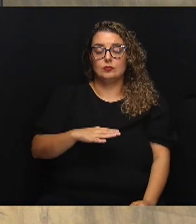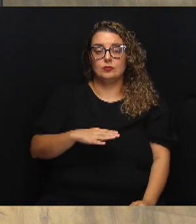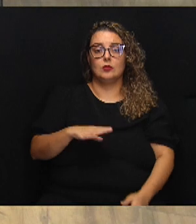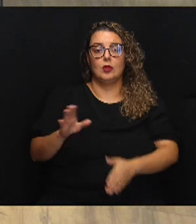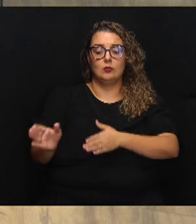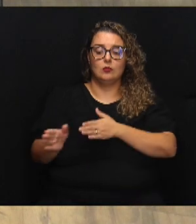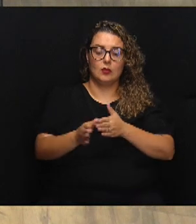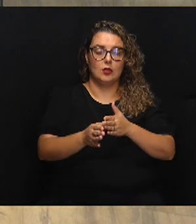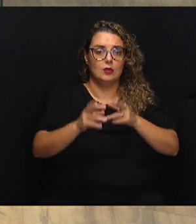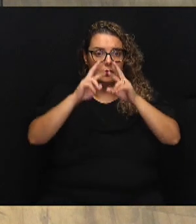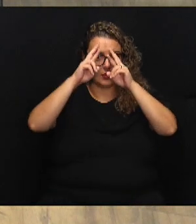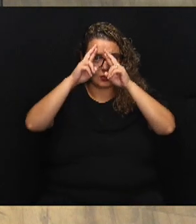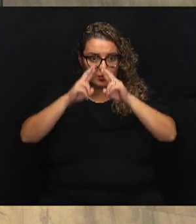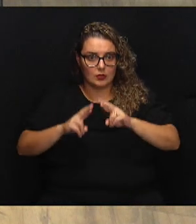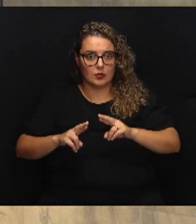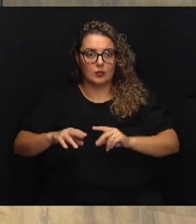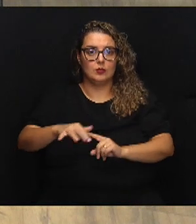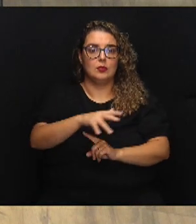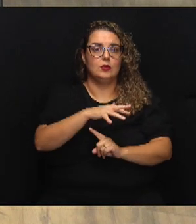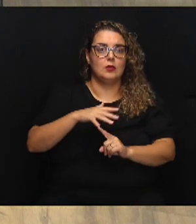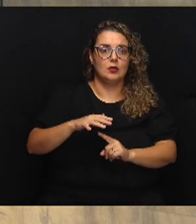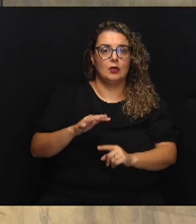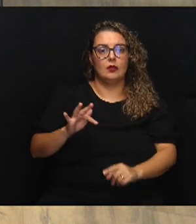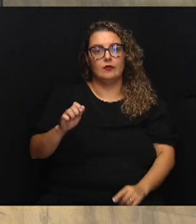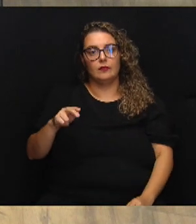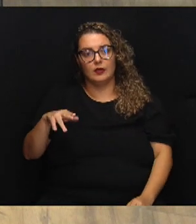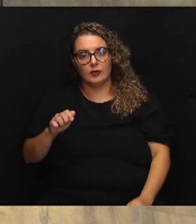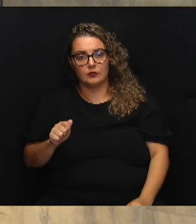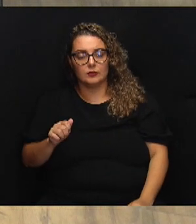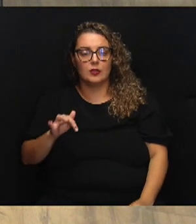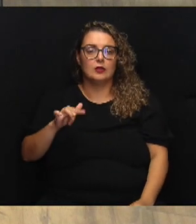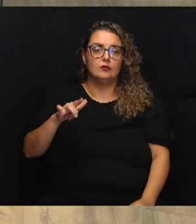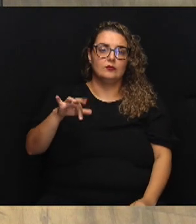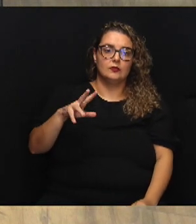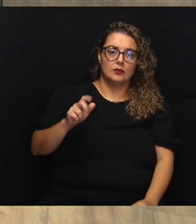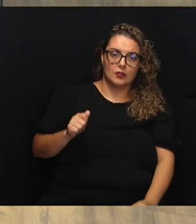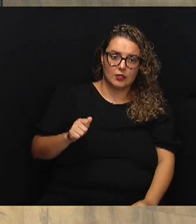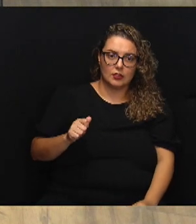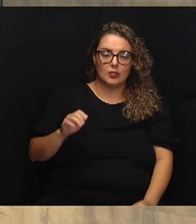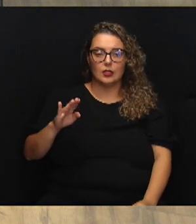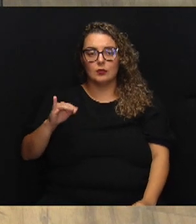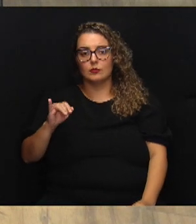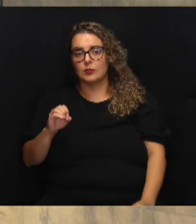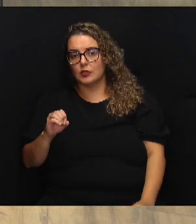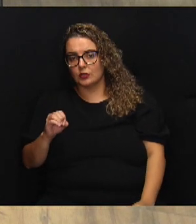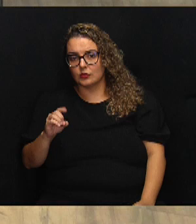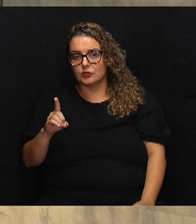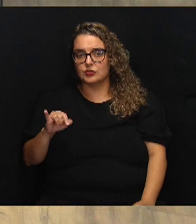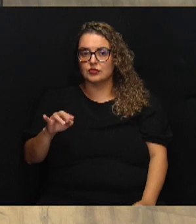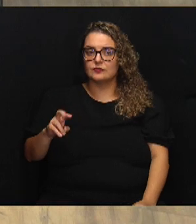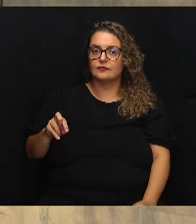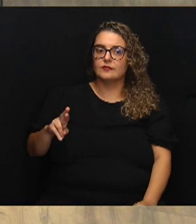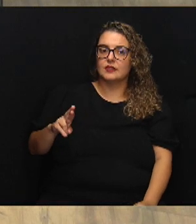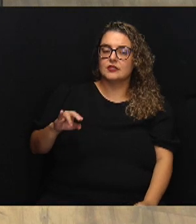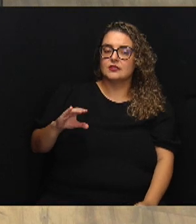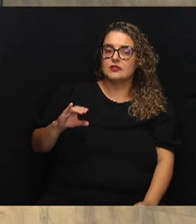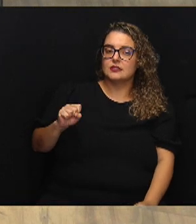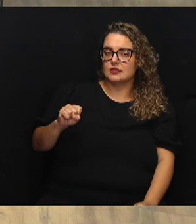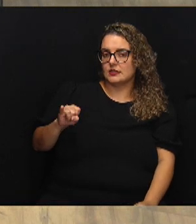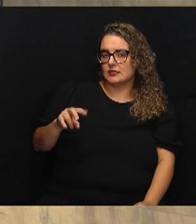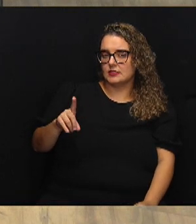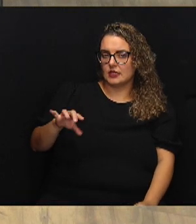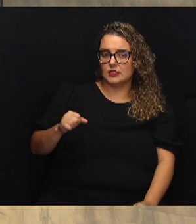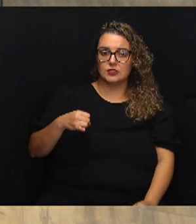pelo respeito ao meio ambiente, à fauna, flora, biodiversidade. Se ele for aprovado, o senhor